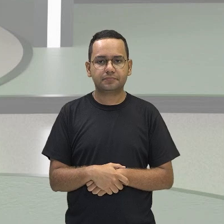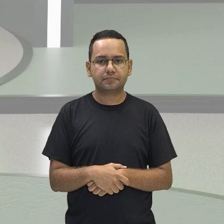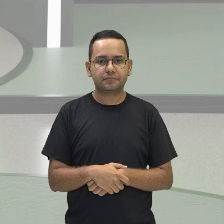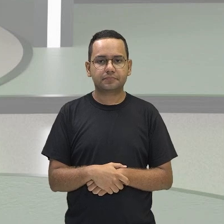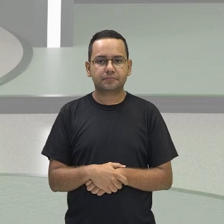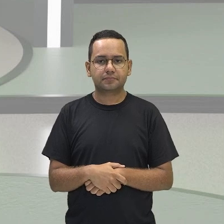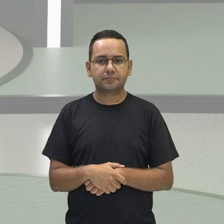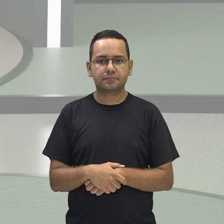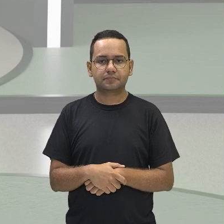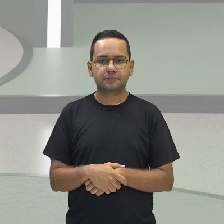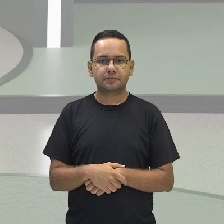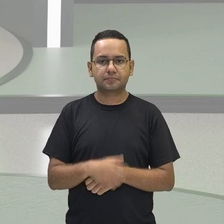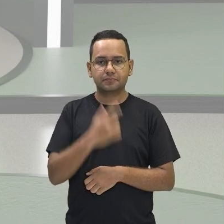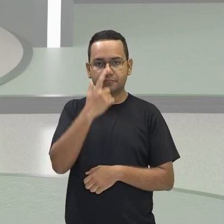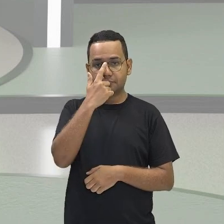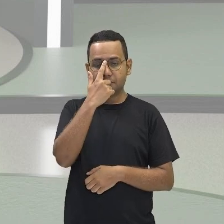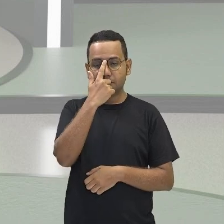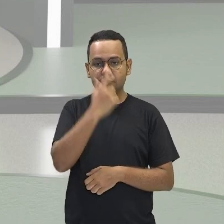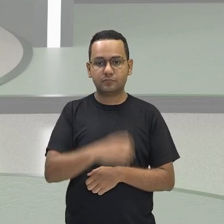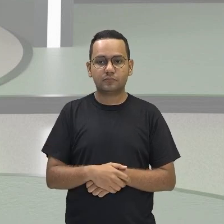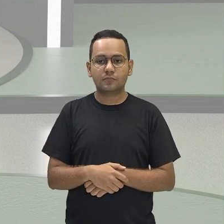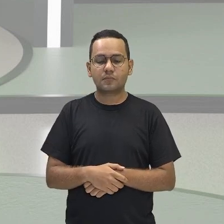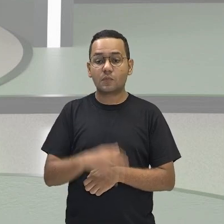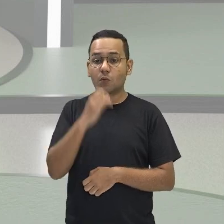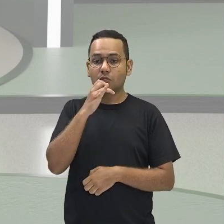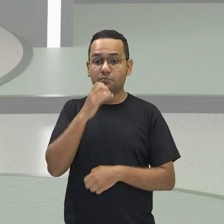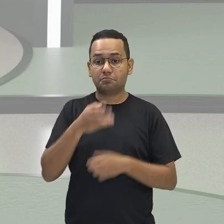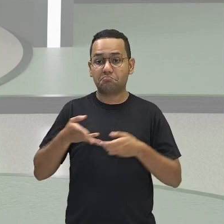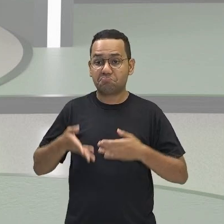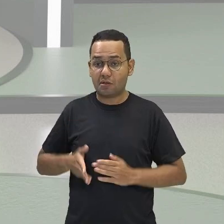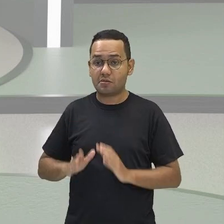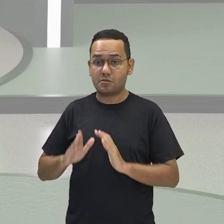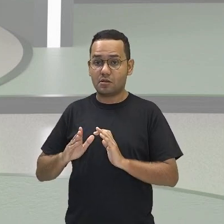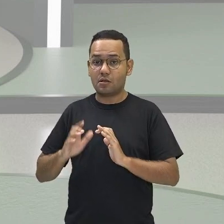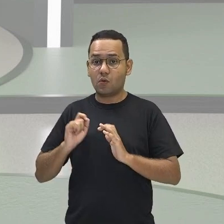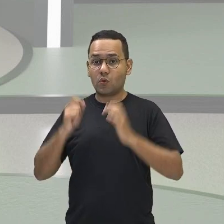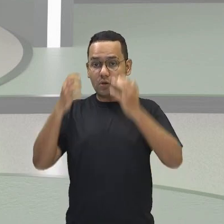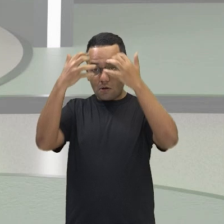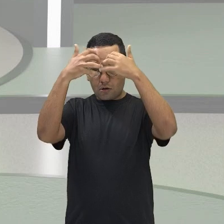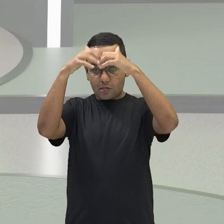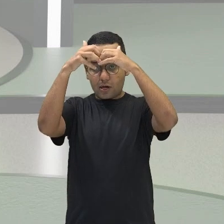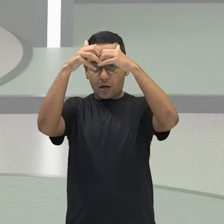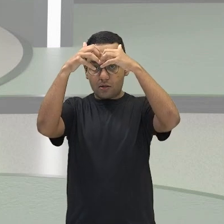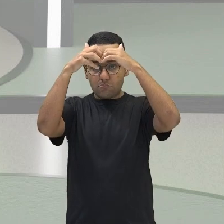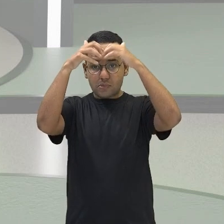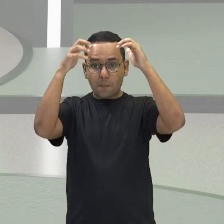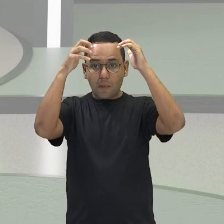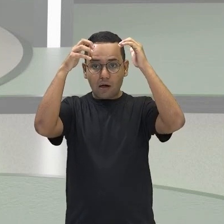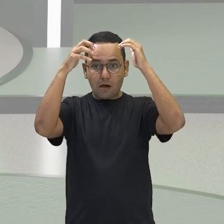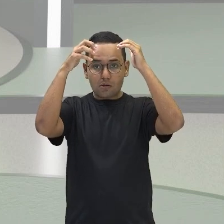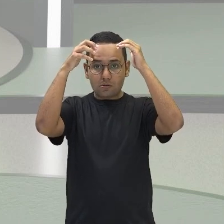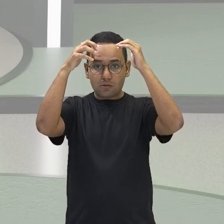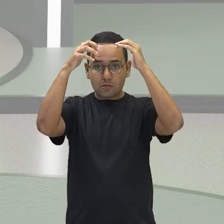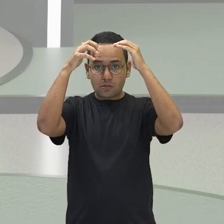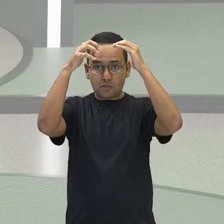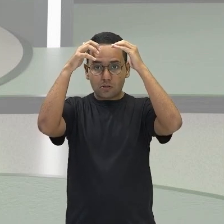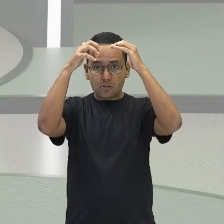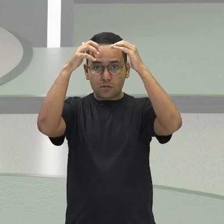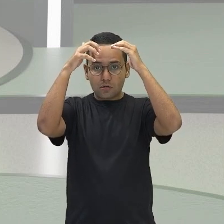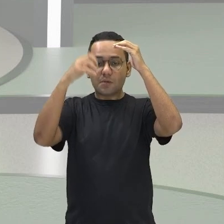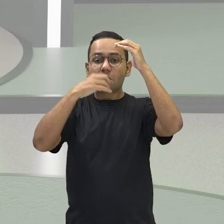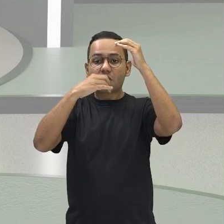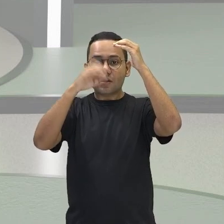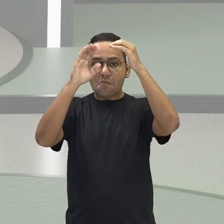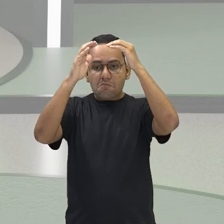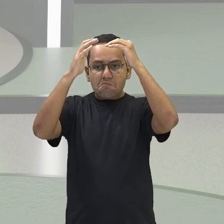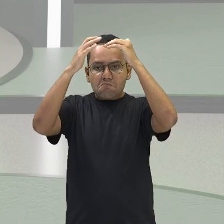para nascer, os ossos do crânio, eles estão separados, certo? Eles estão